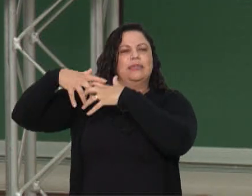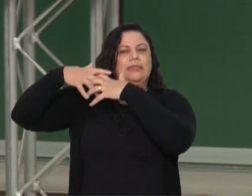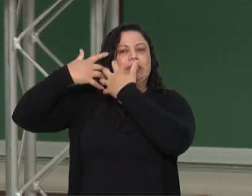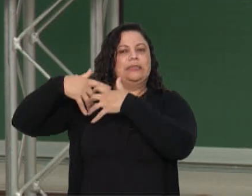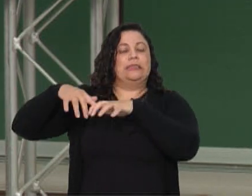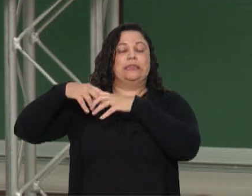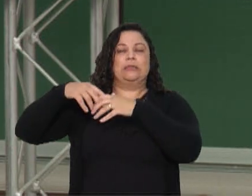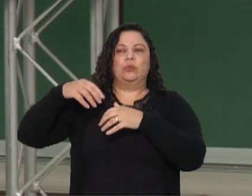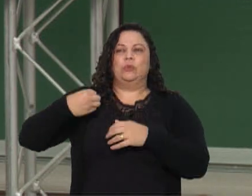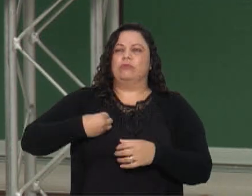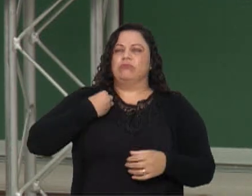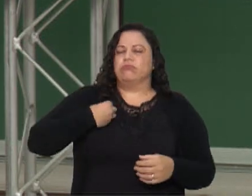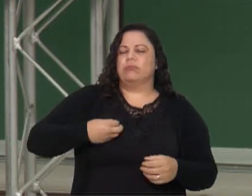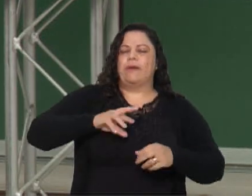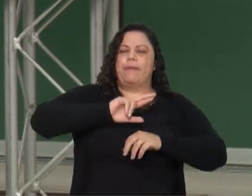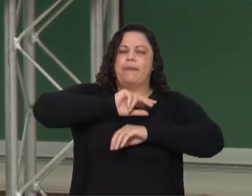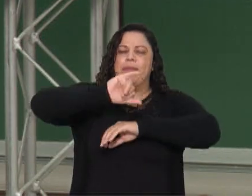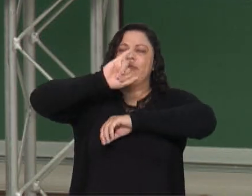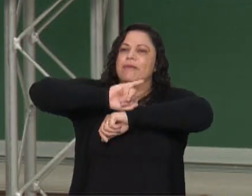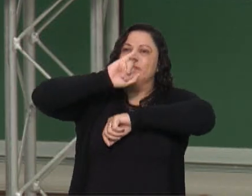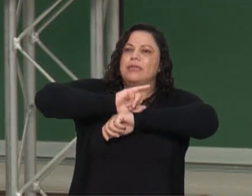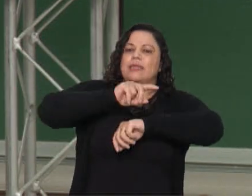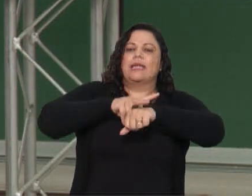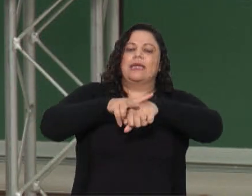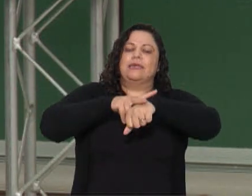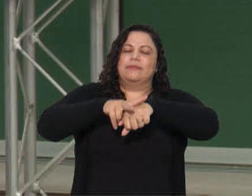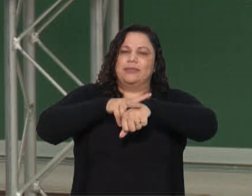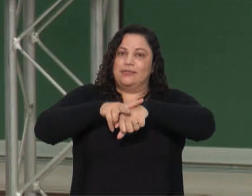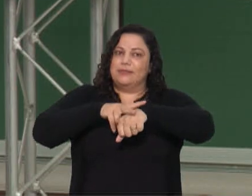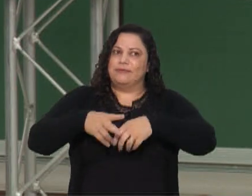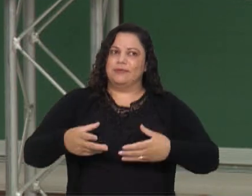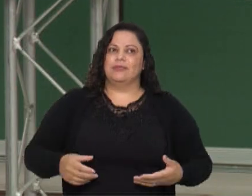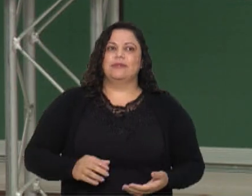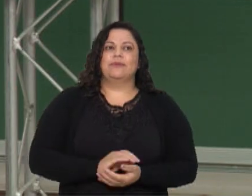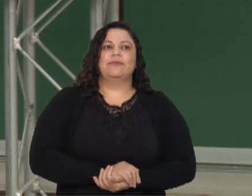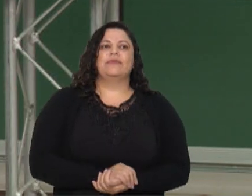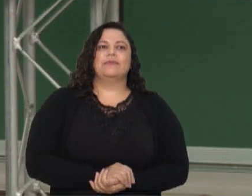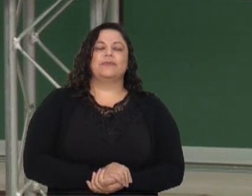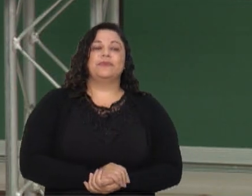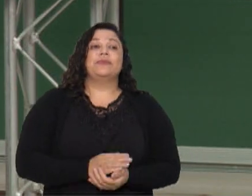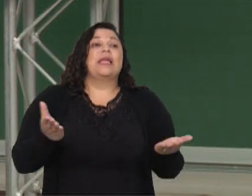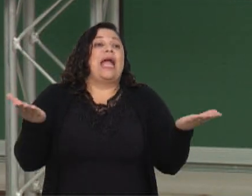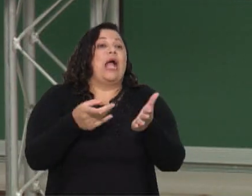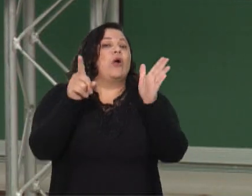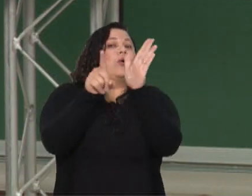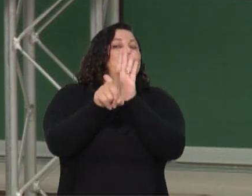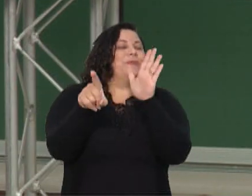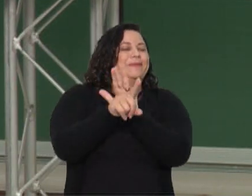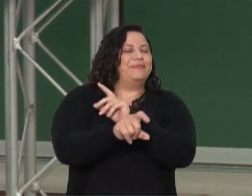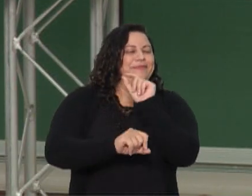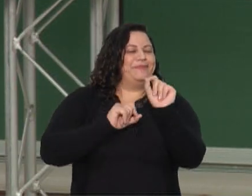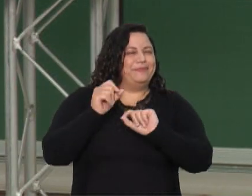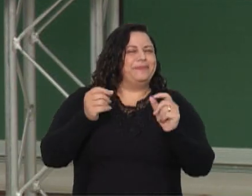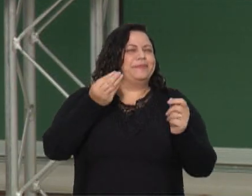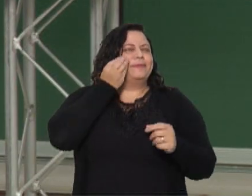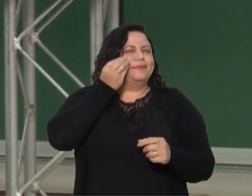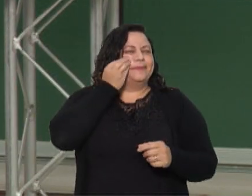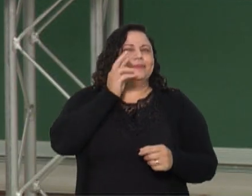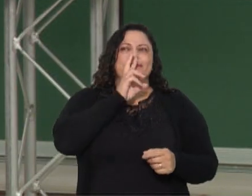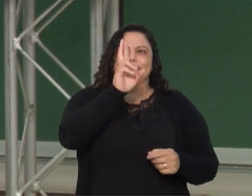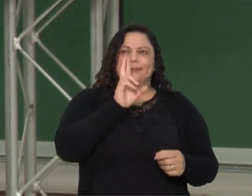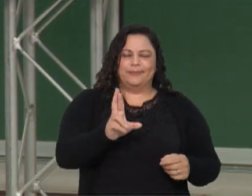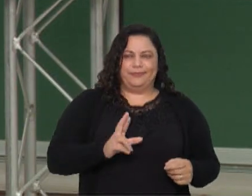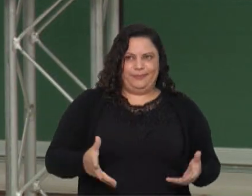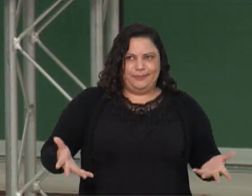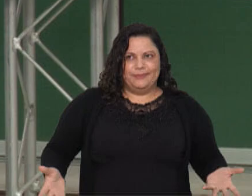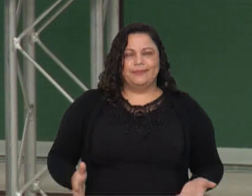mais vidros, com mais metais, com mais concreto, certo? Vamos lá então, e uma perguntinha para nós. Vamos tentar responder?